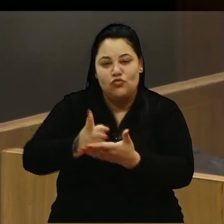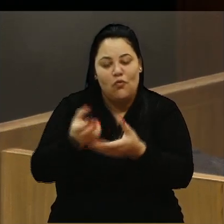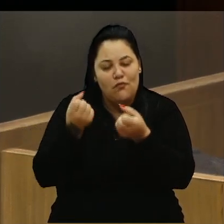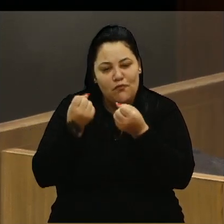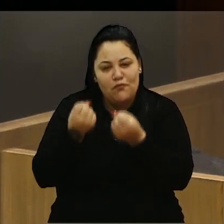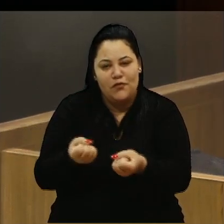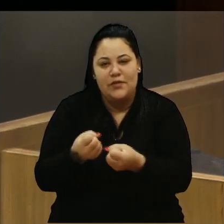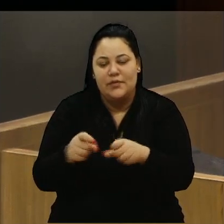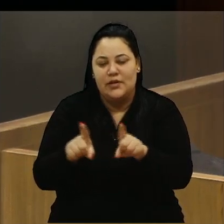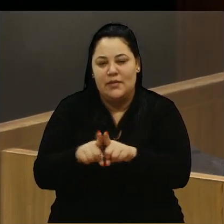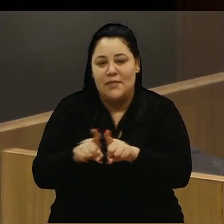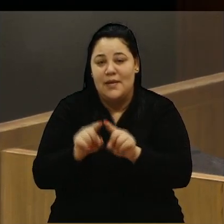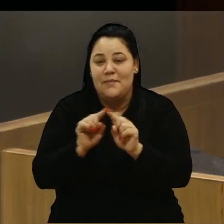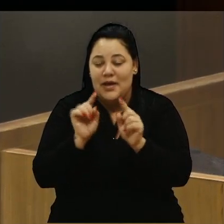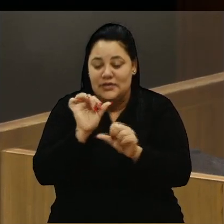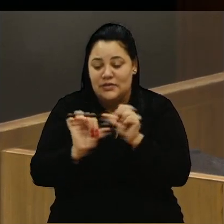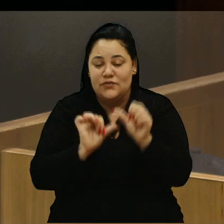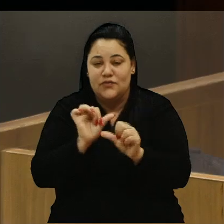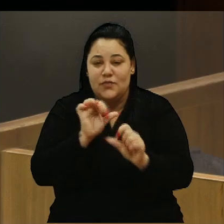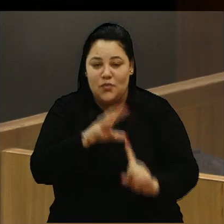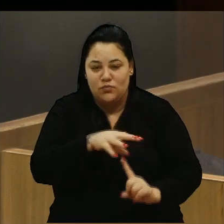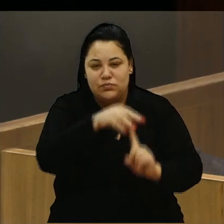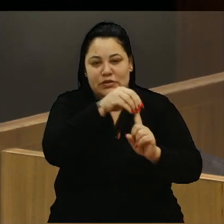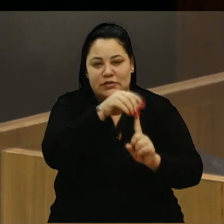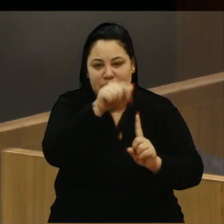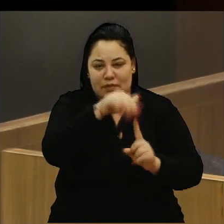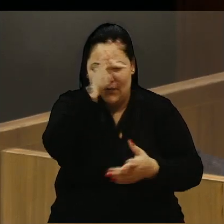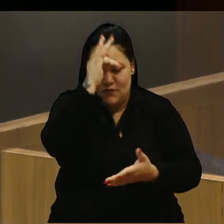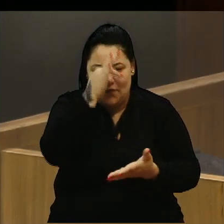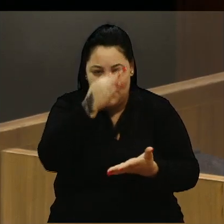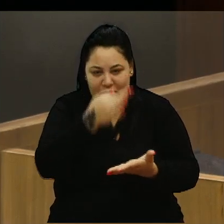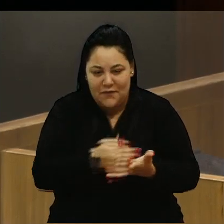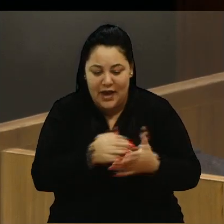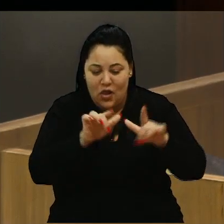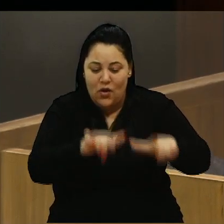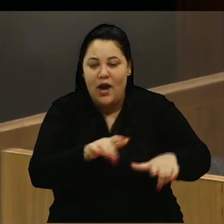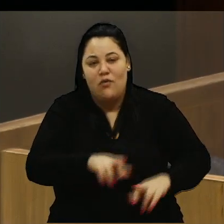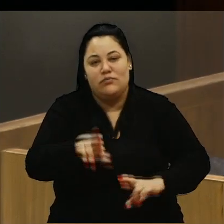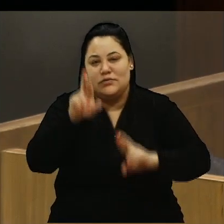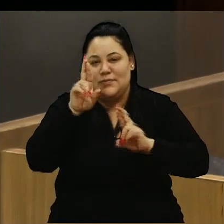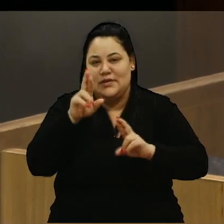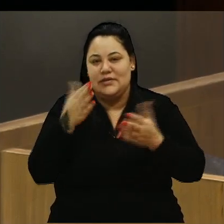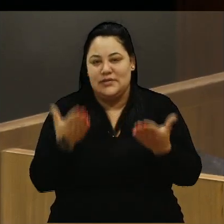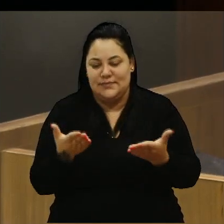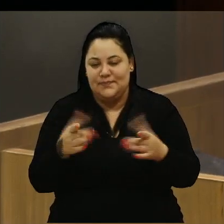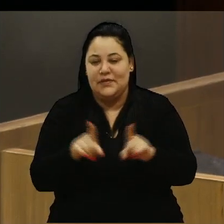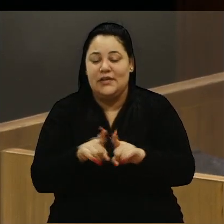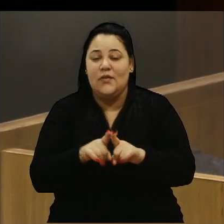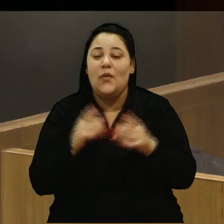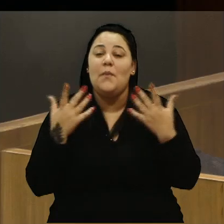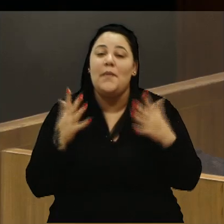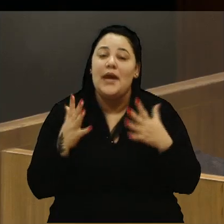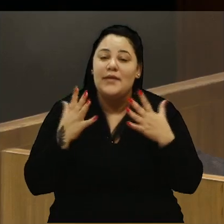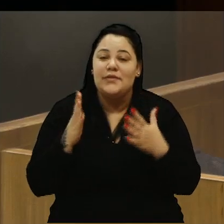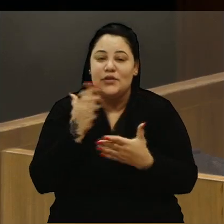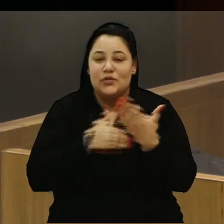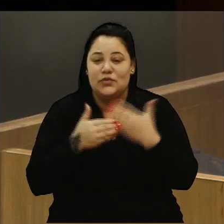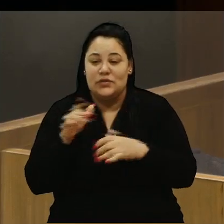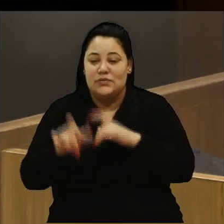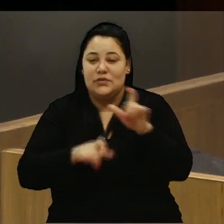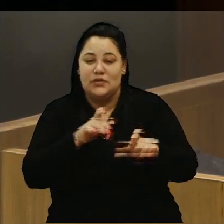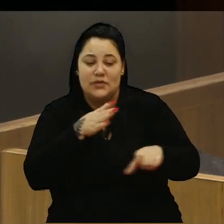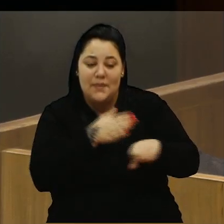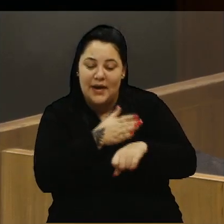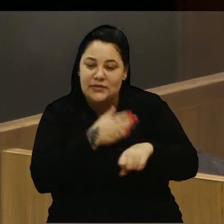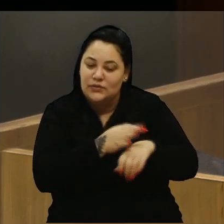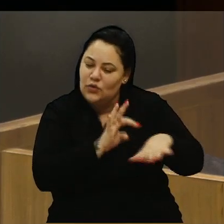um referencial de fé, unidade e esperança. Então, eu parabenizo a todos os envolvidos, desde a